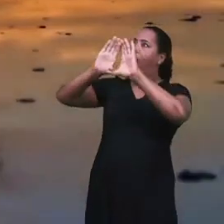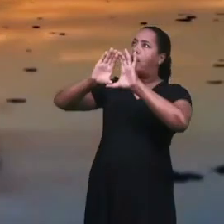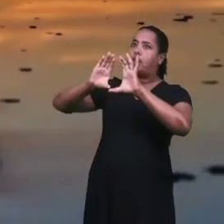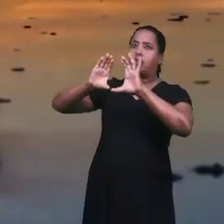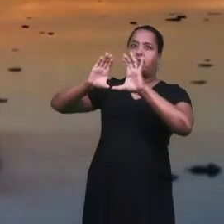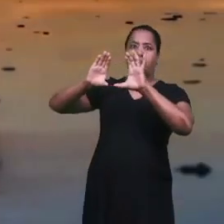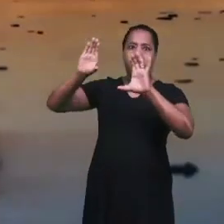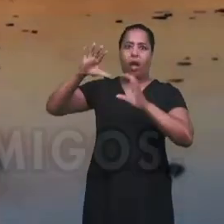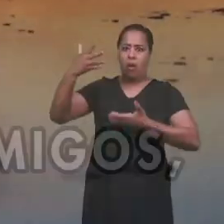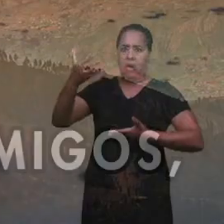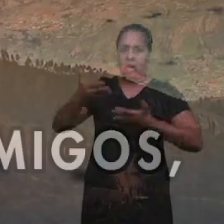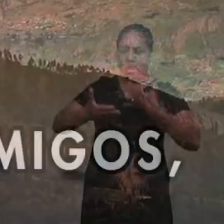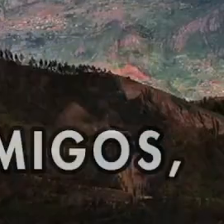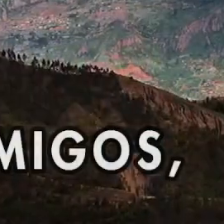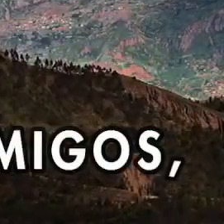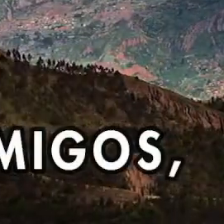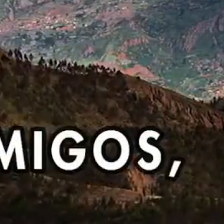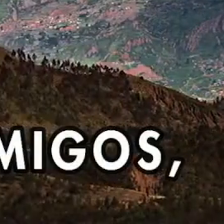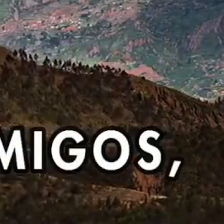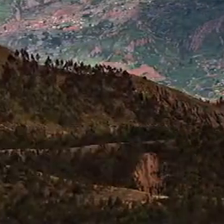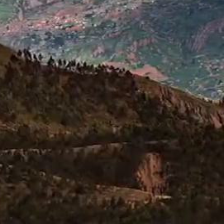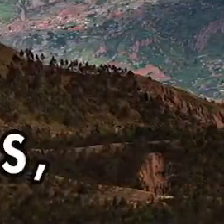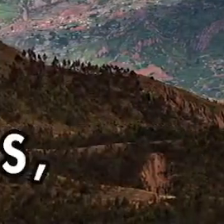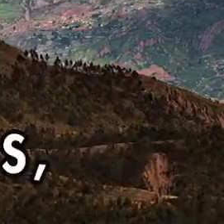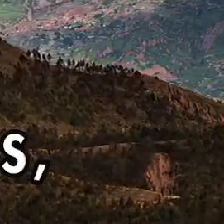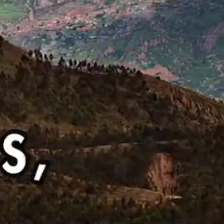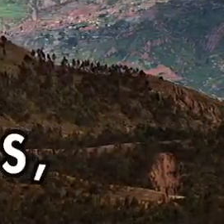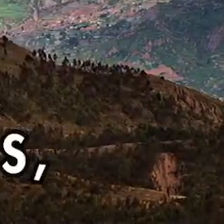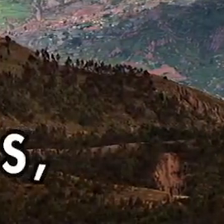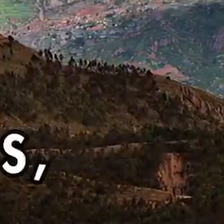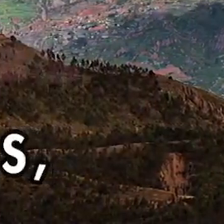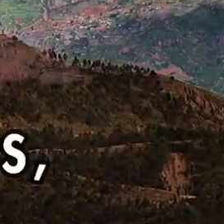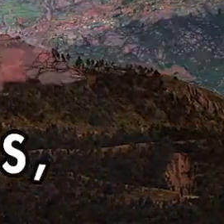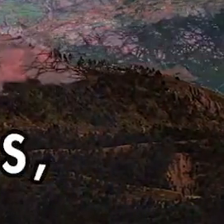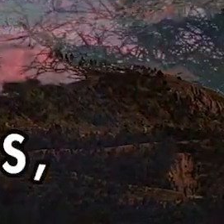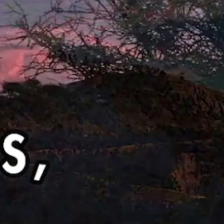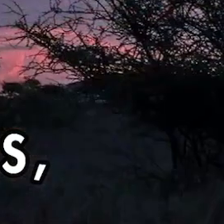patriarcas e Deus amigos e os bons